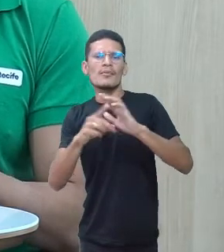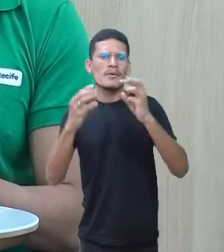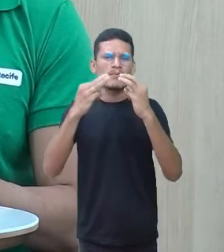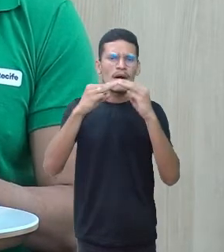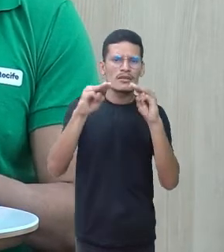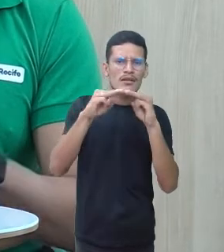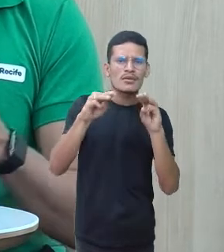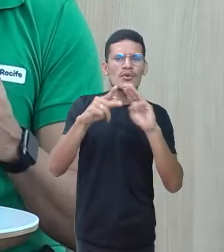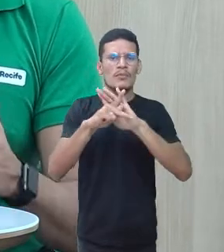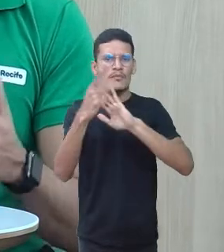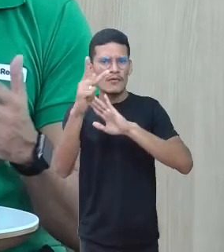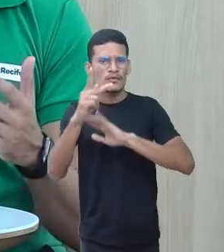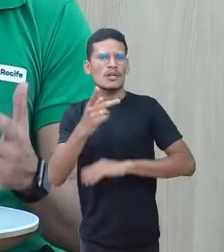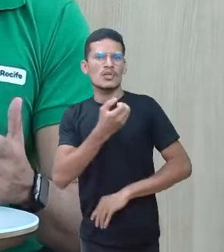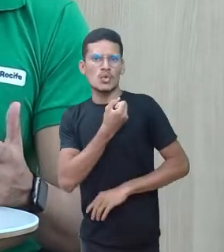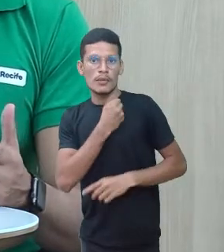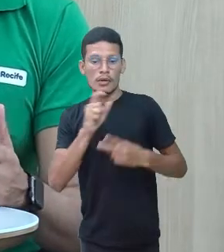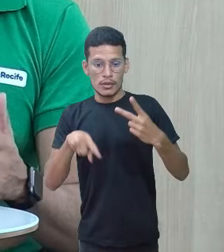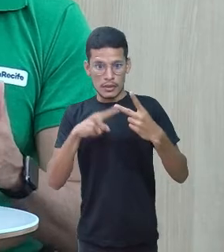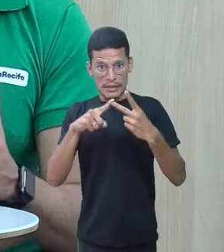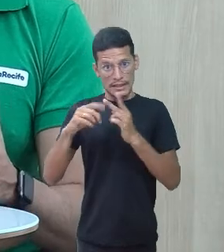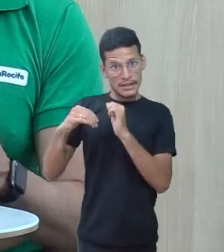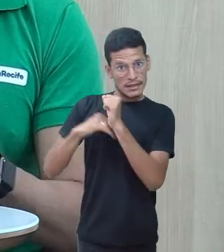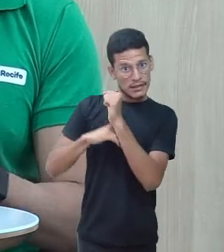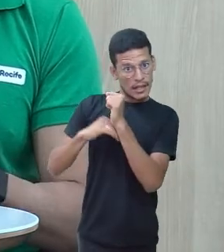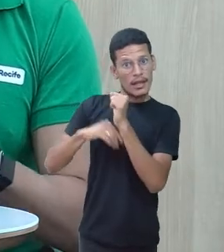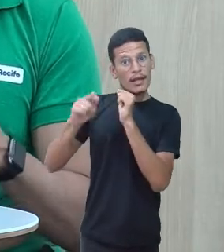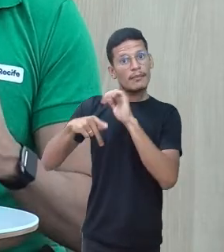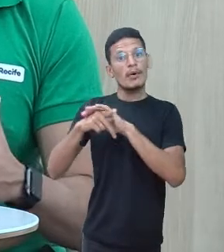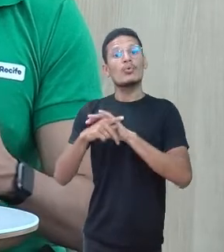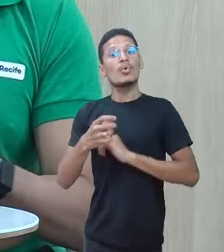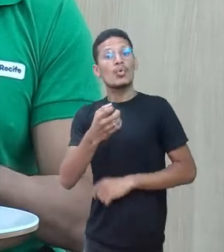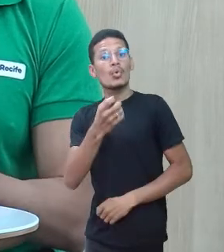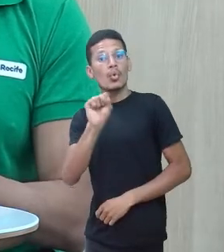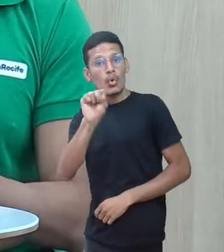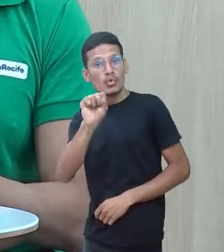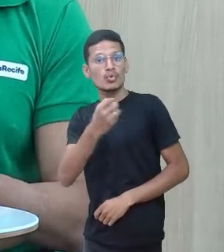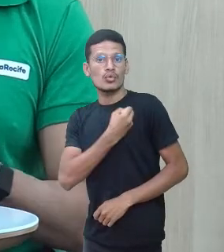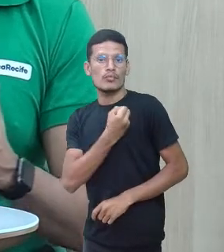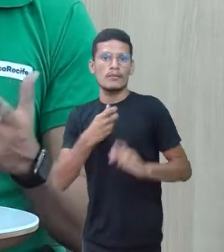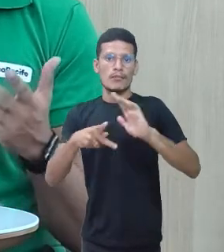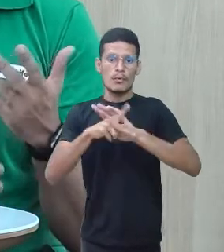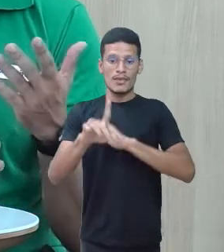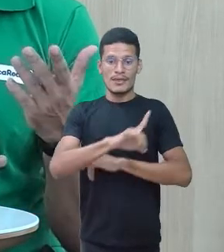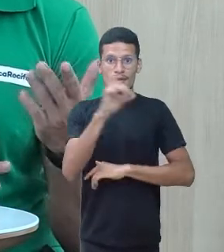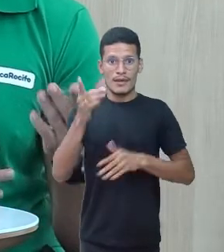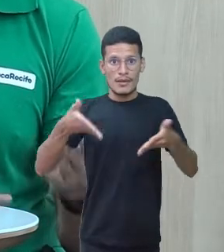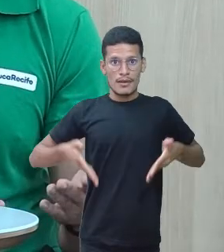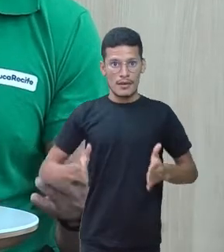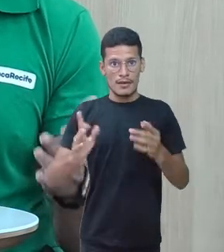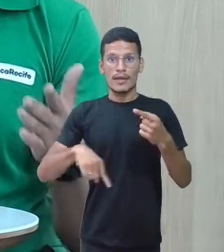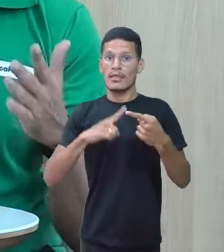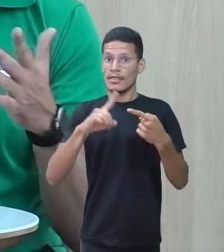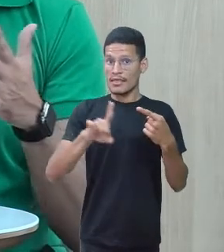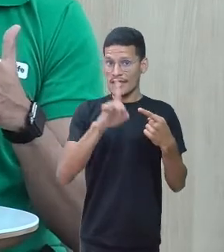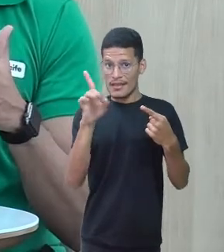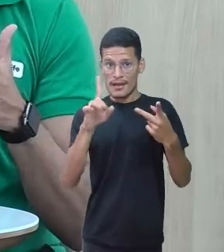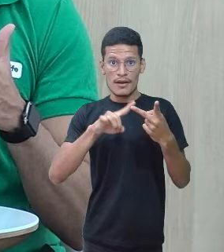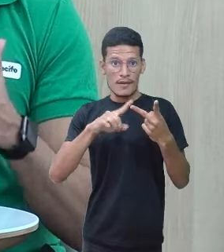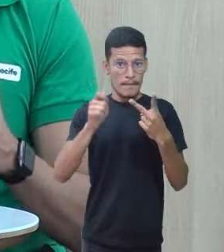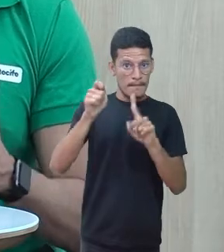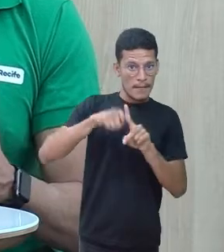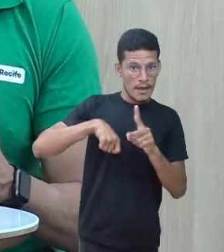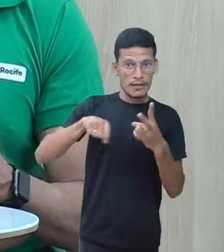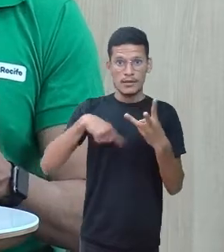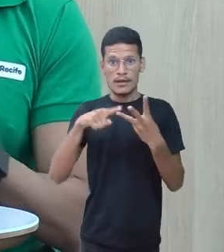sua matrícula, e a senha são os 8 dígitos do dia do seu nascimento. 2 dígitos para o dia, 2 dígitos